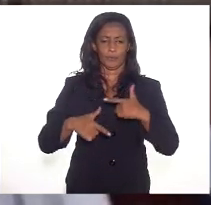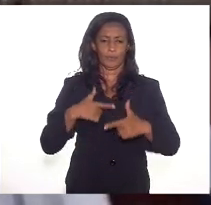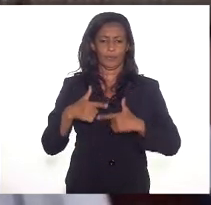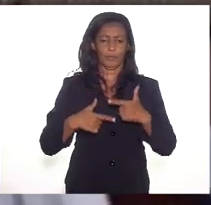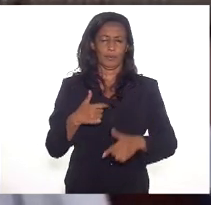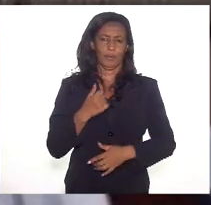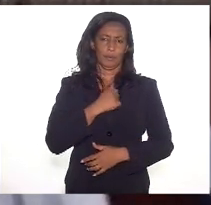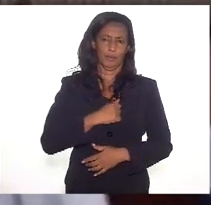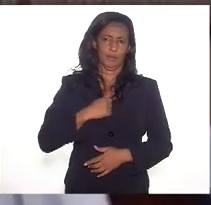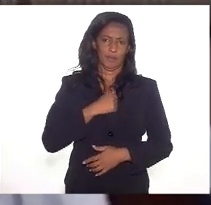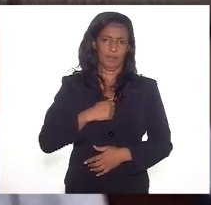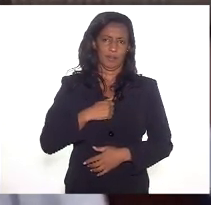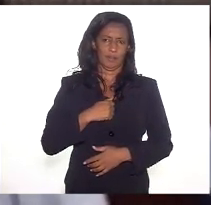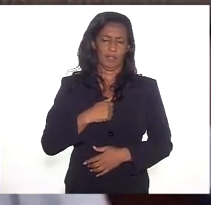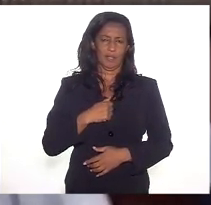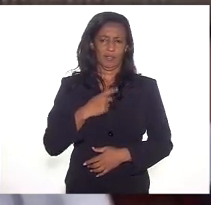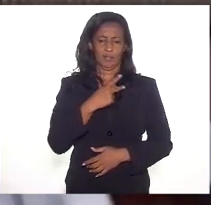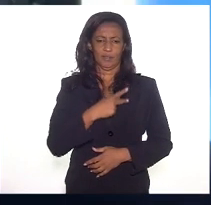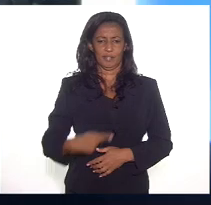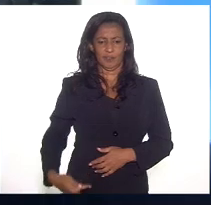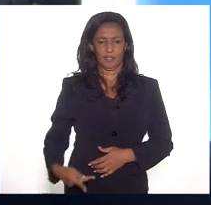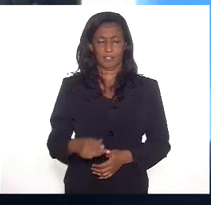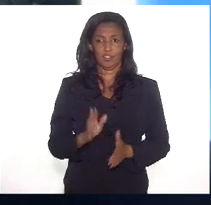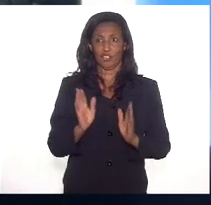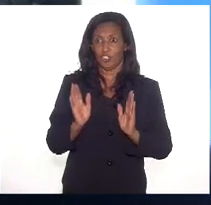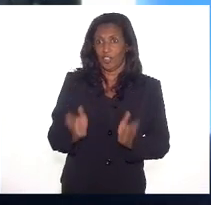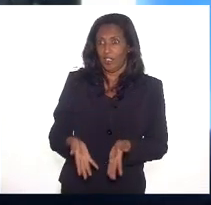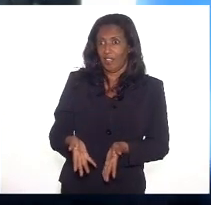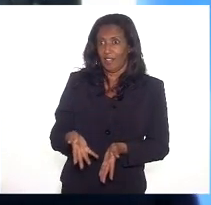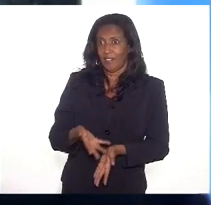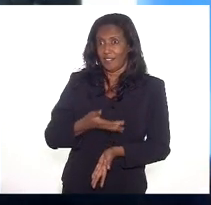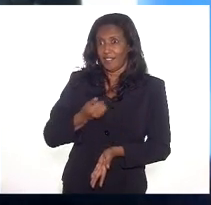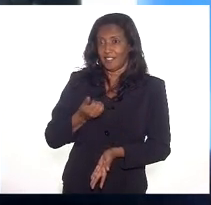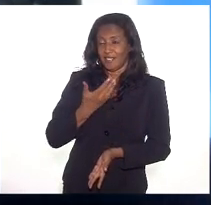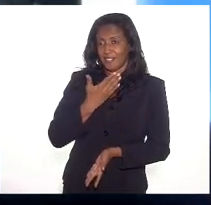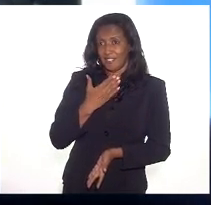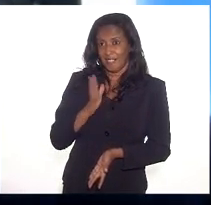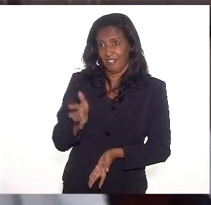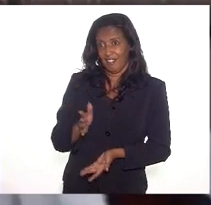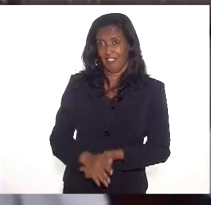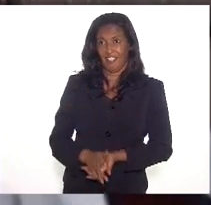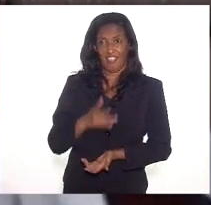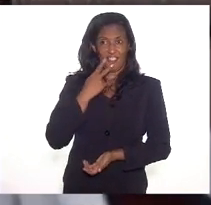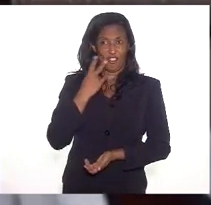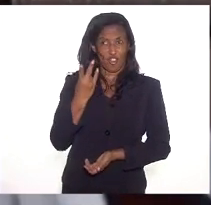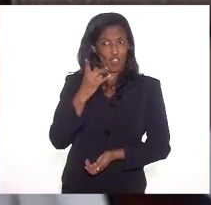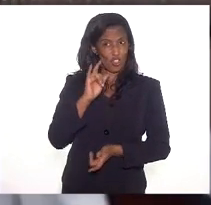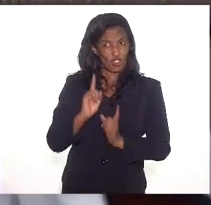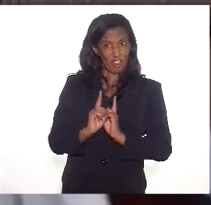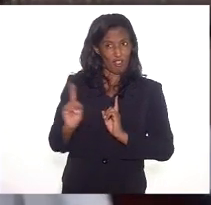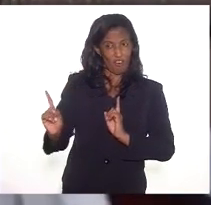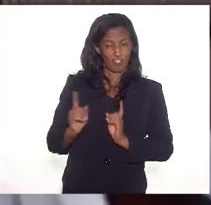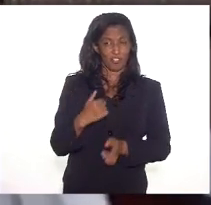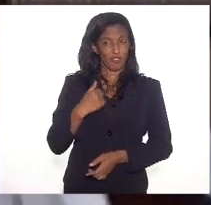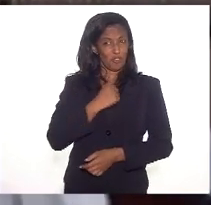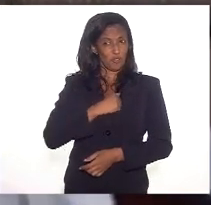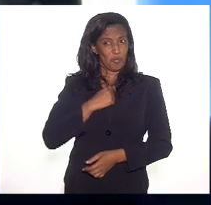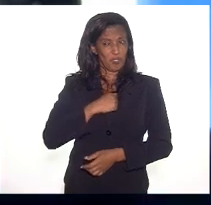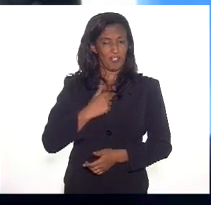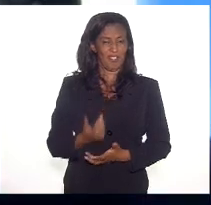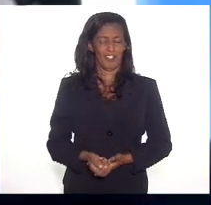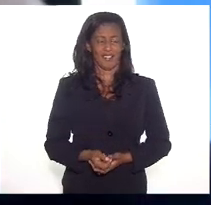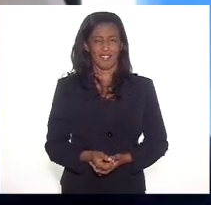muita saudade do nosso presidente. Já? Já com saudade. Ele falou que vai ficar 2 dias. Poxa! Já estou com saudade. Eu também